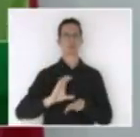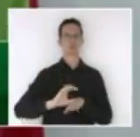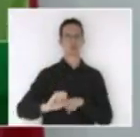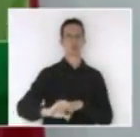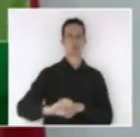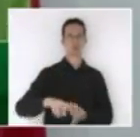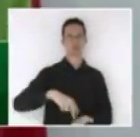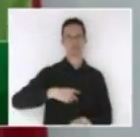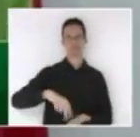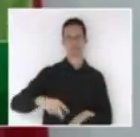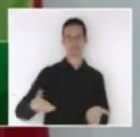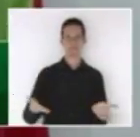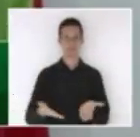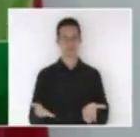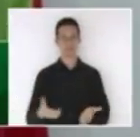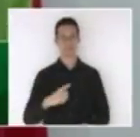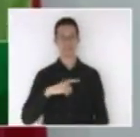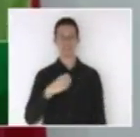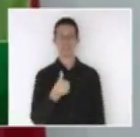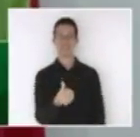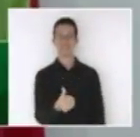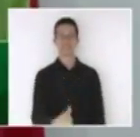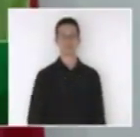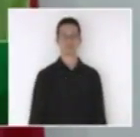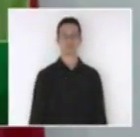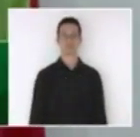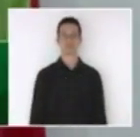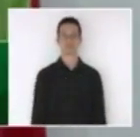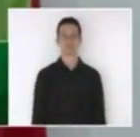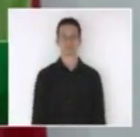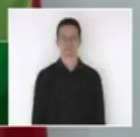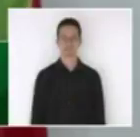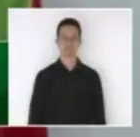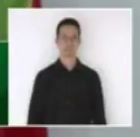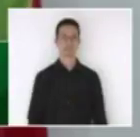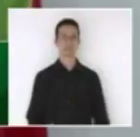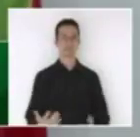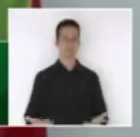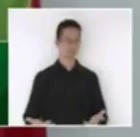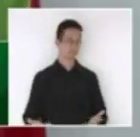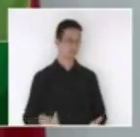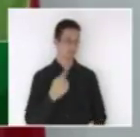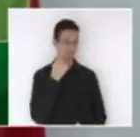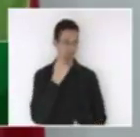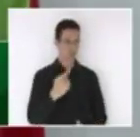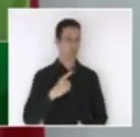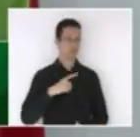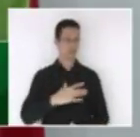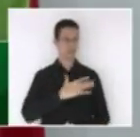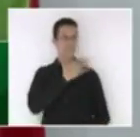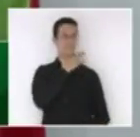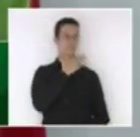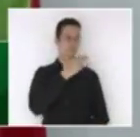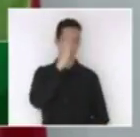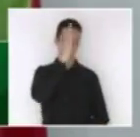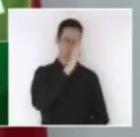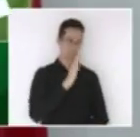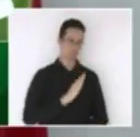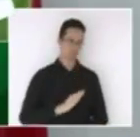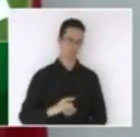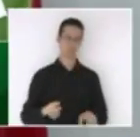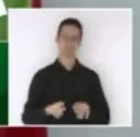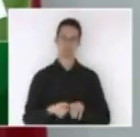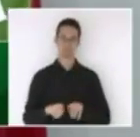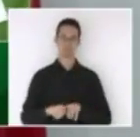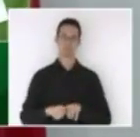nossa surpresa, não chegamos a 6. Então, nós estamos acompanhando a crise brasileira, mas também estamos